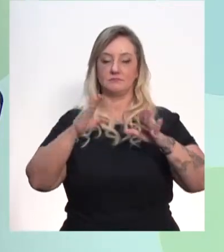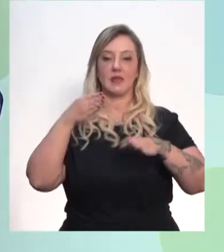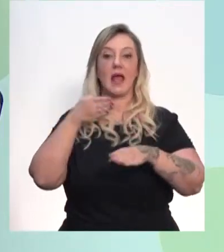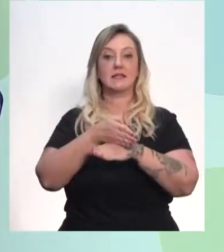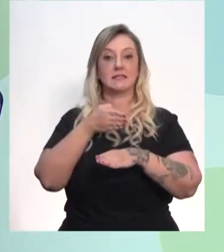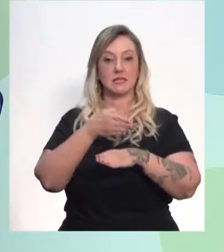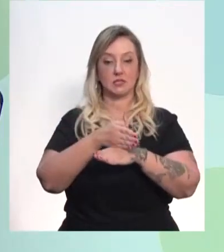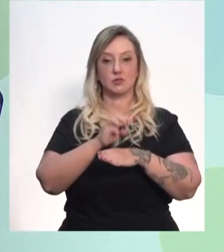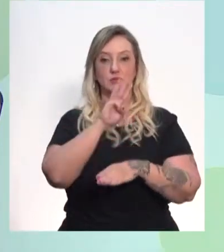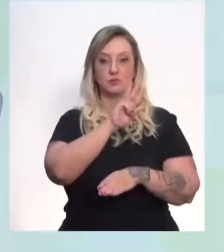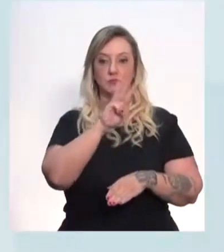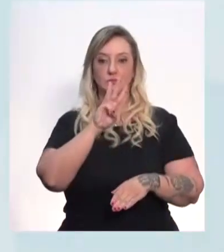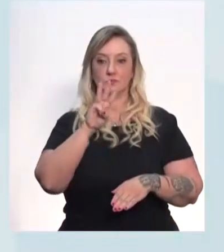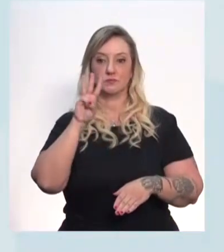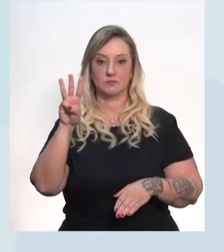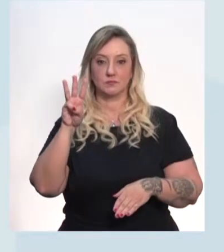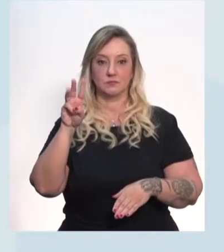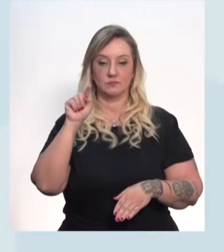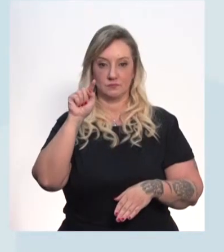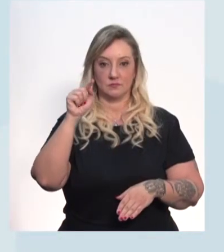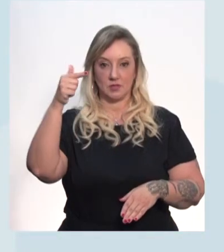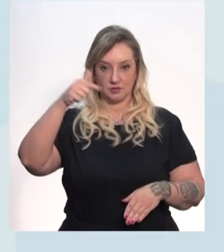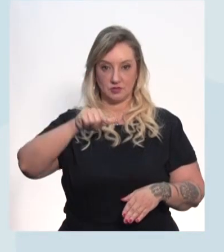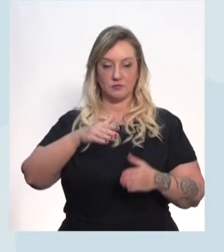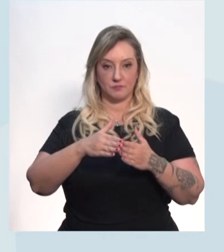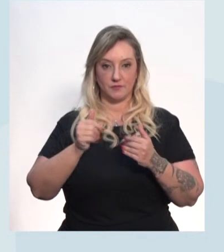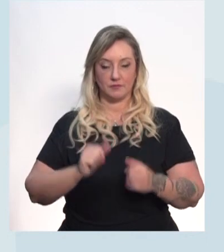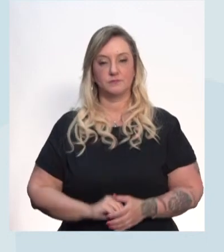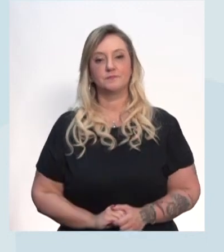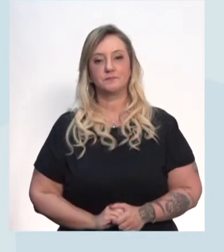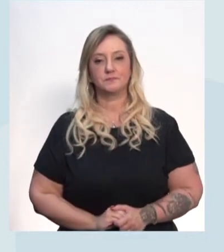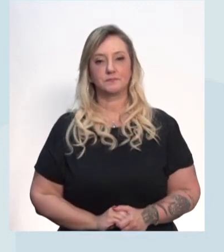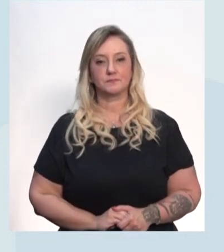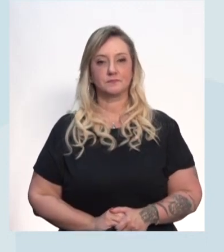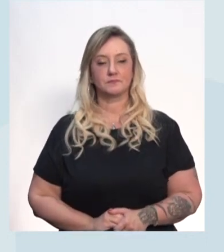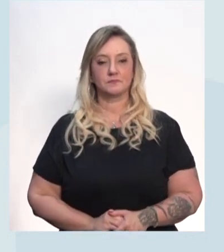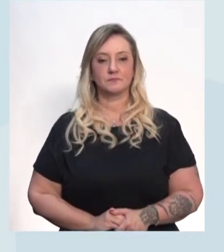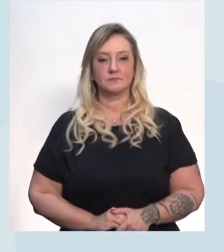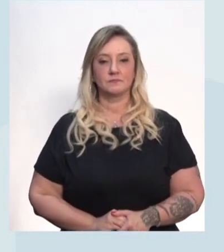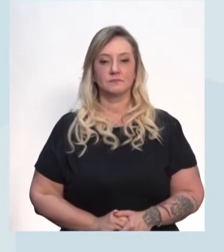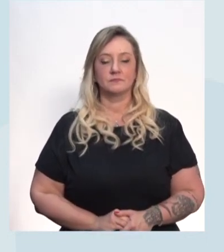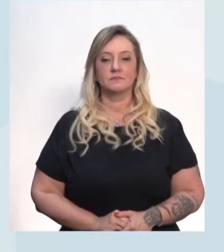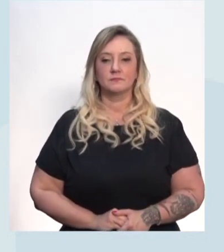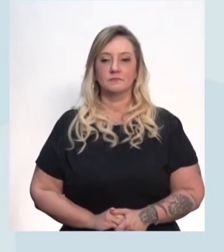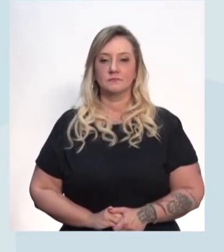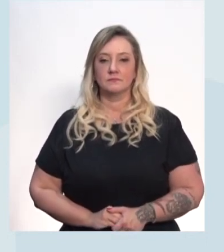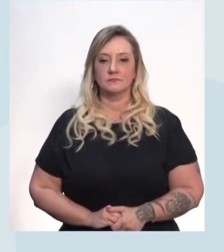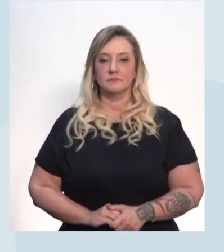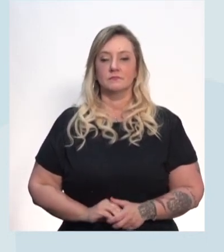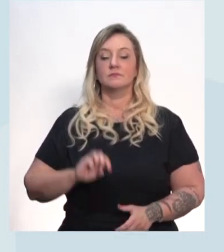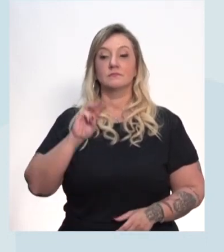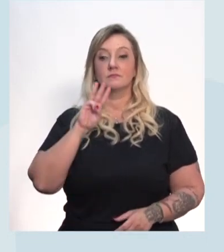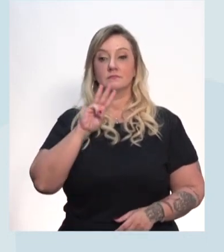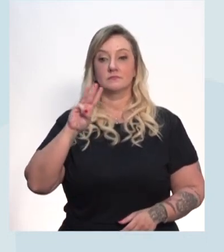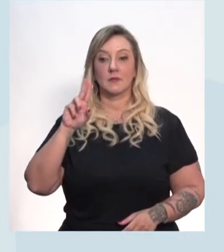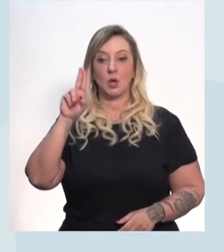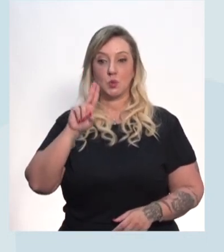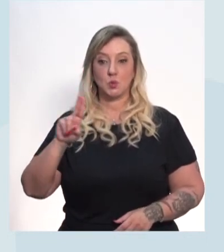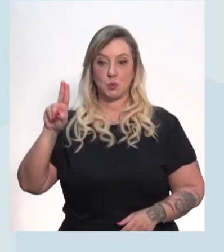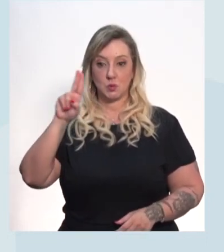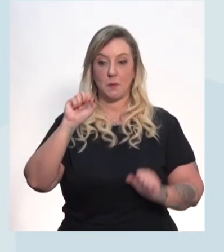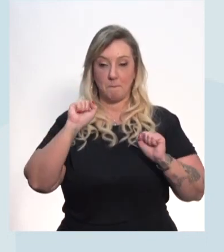risada, a gente acaba lembrando, né? As reuniões que nós fazemos com uma quantidade grande de pessoas, tem uma possibilidade lá que é deixar o